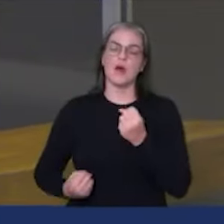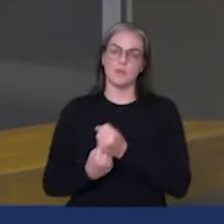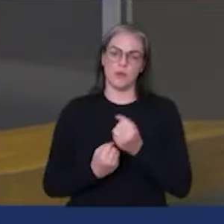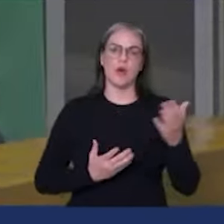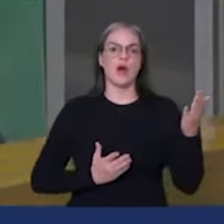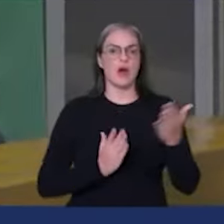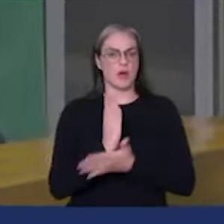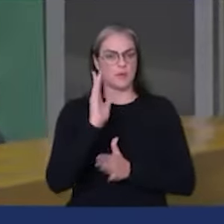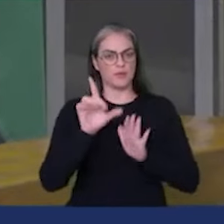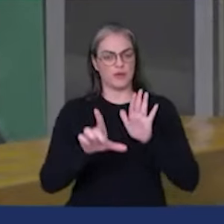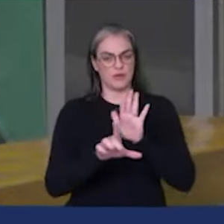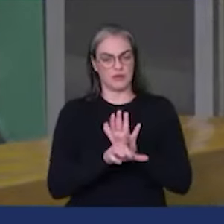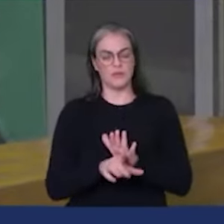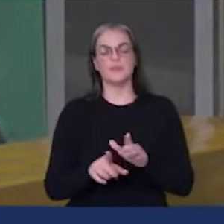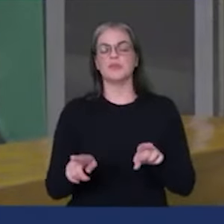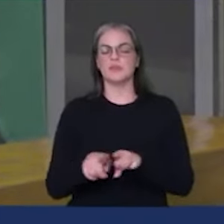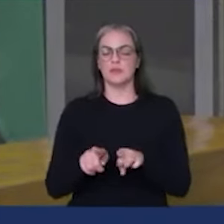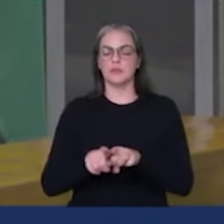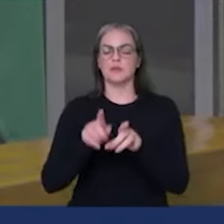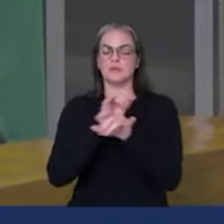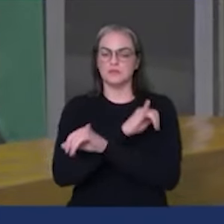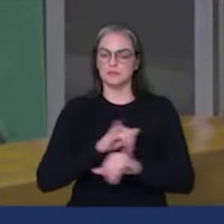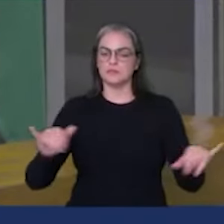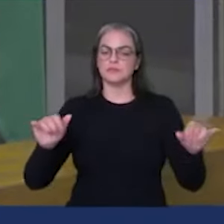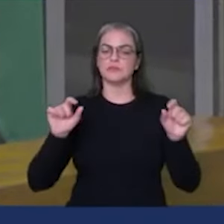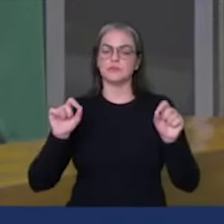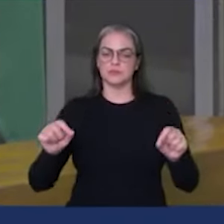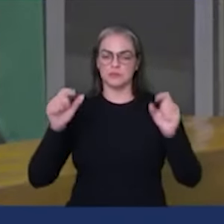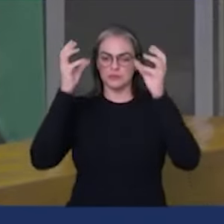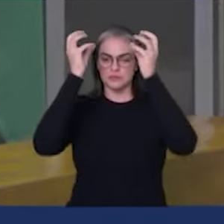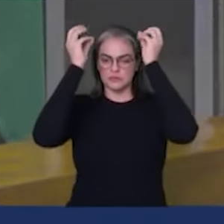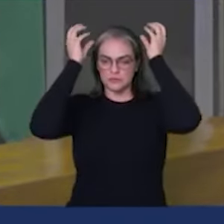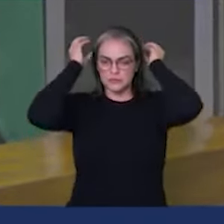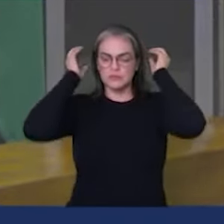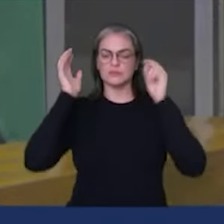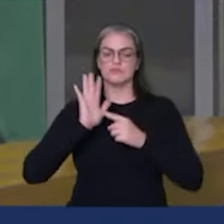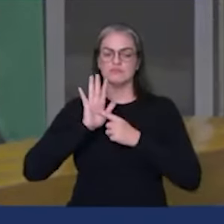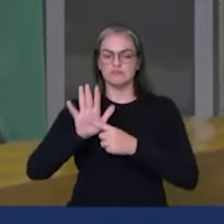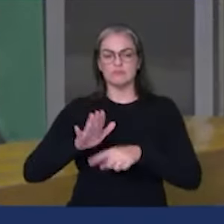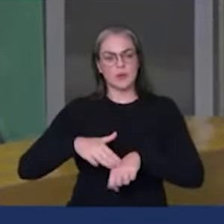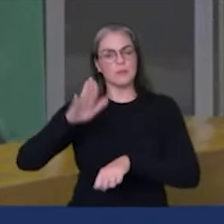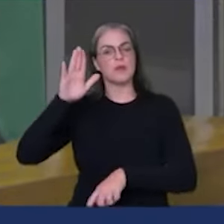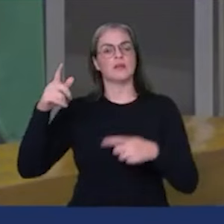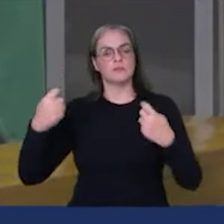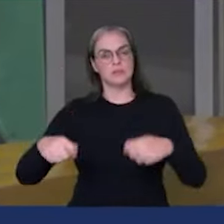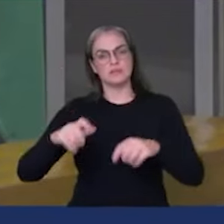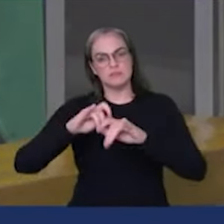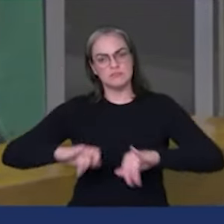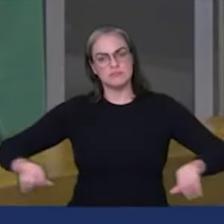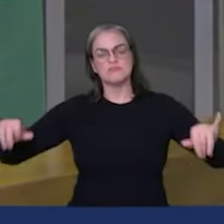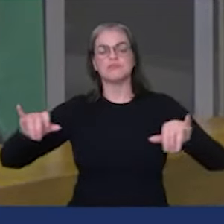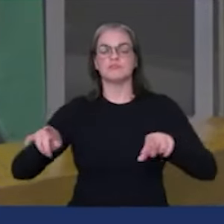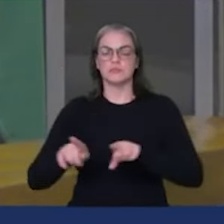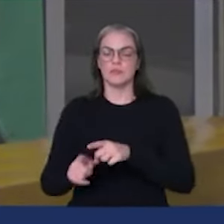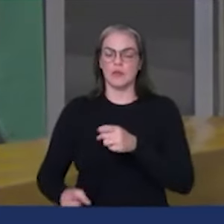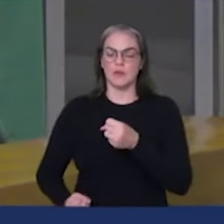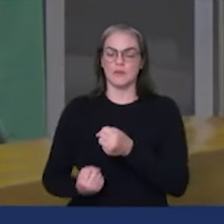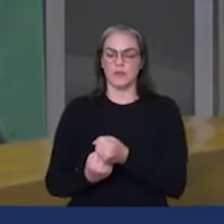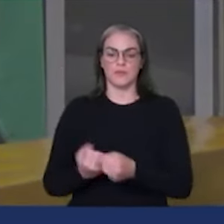trazer a público que o TDAH precisa de ainda mais visibilidade e apoio. Agora, em 2023, vivemos